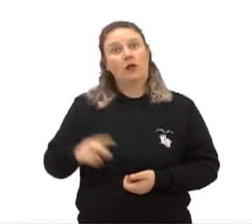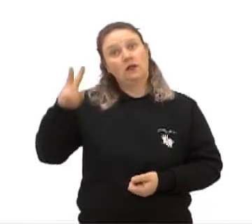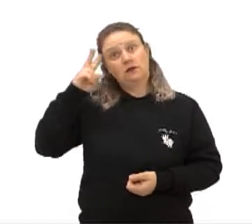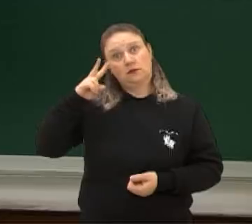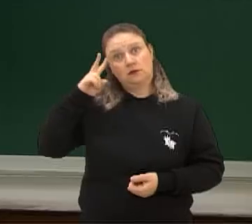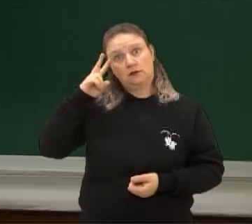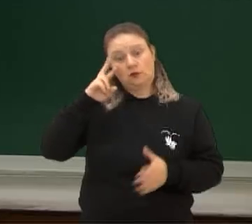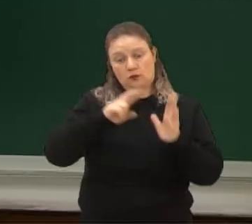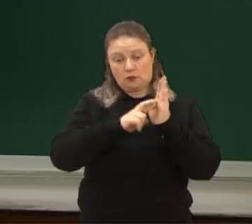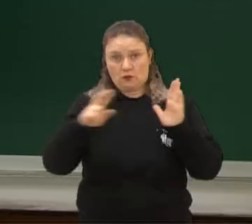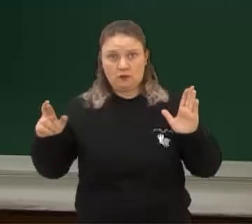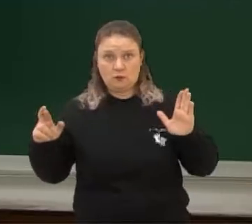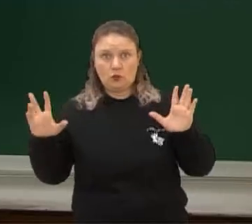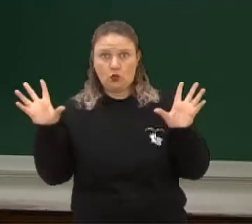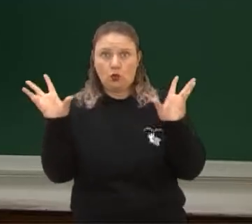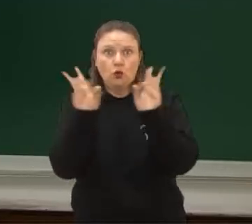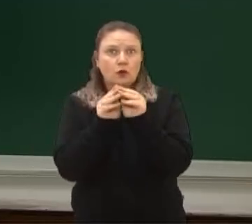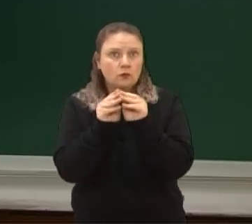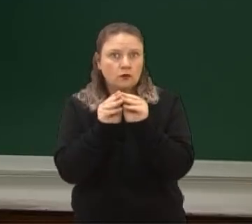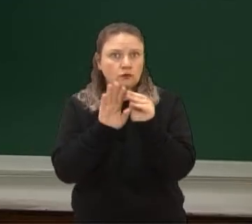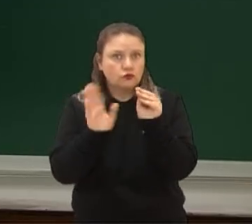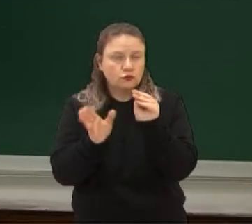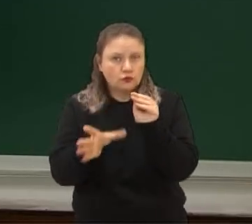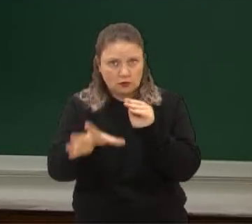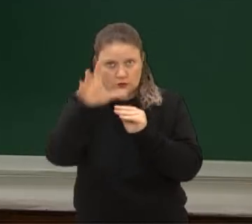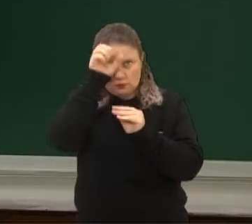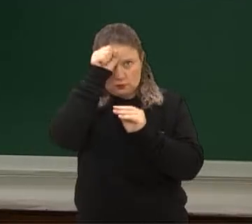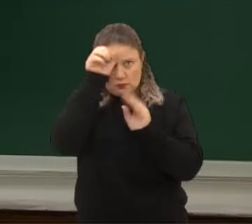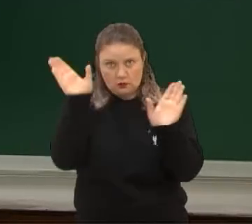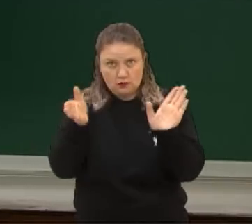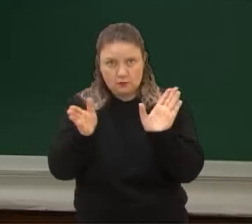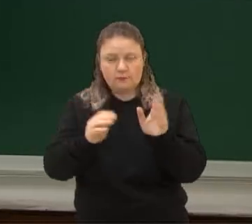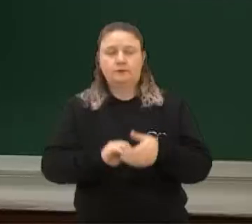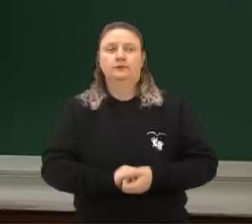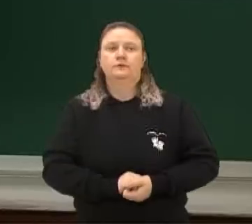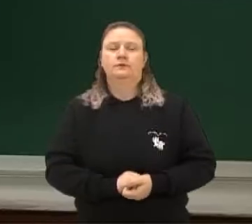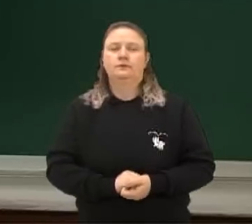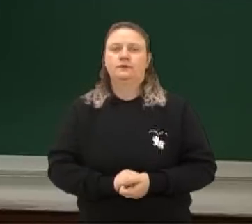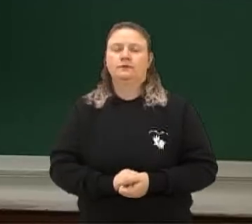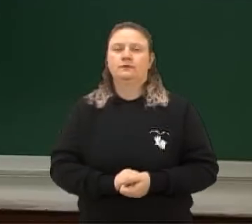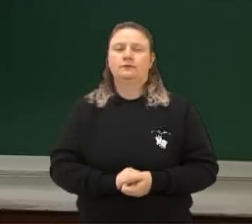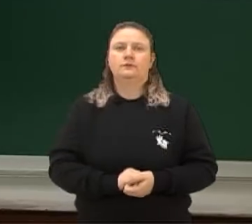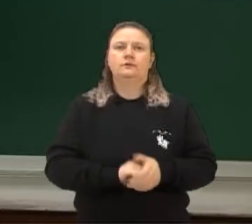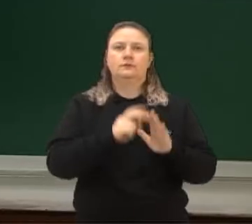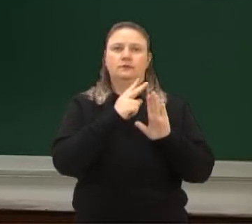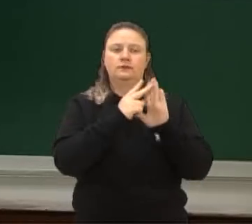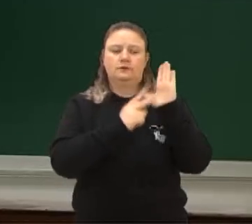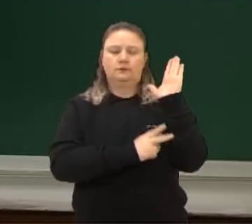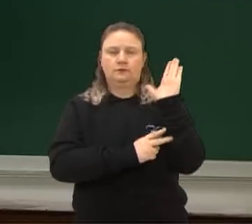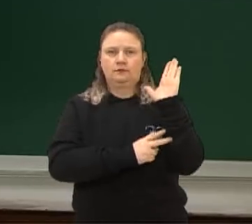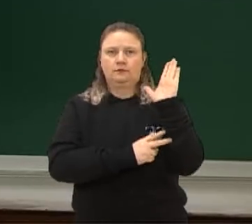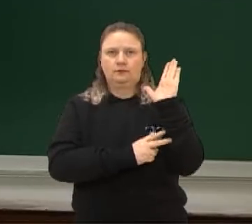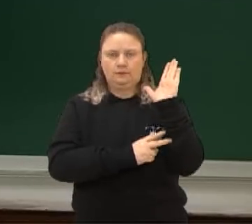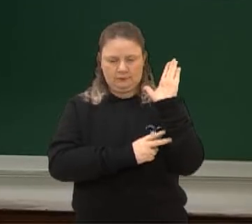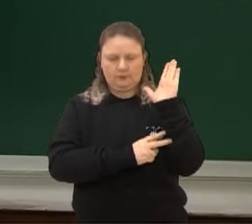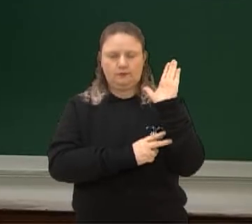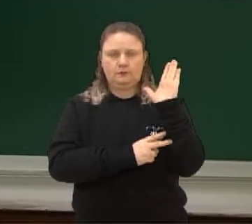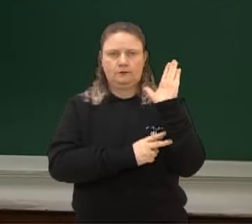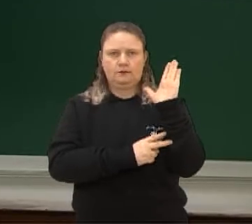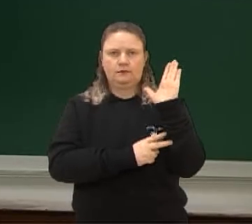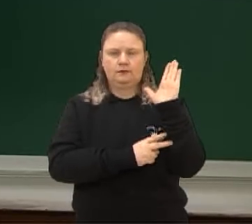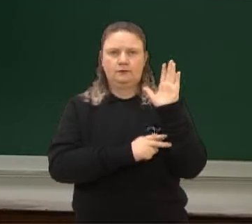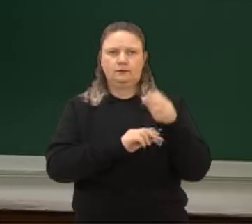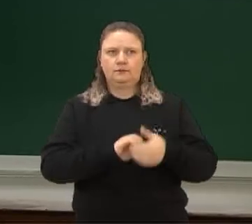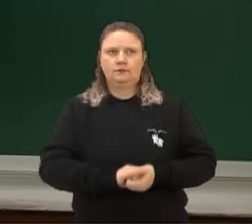vocês vão responder, então, da forma curta que nós acabamos de aprender ali agora. Have you ever watched an orchestra